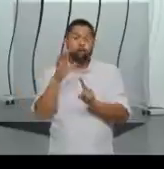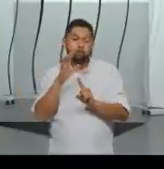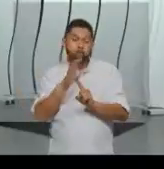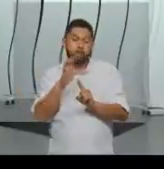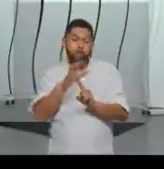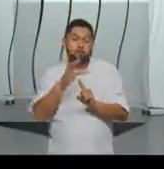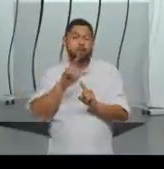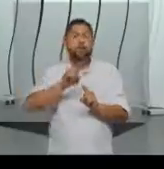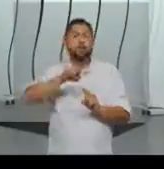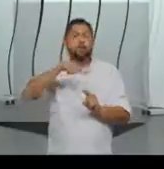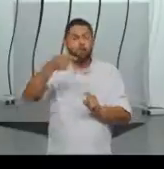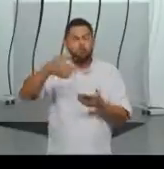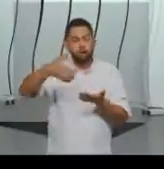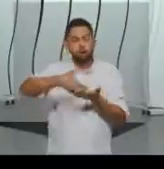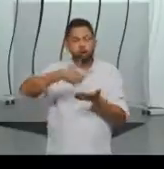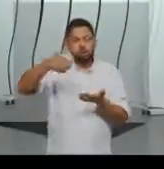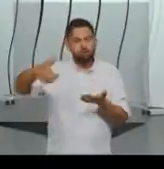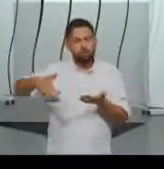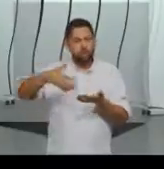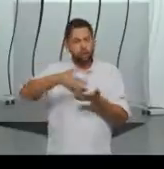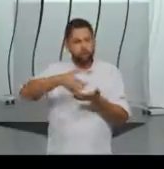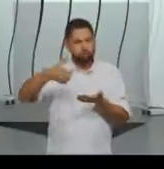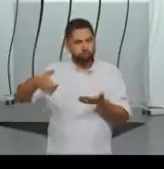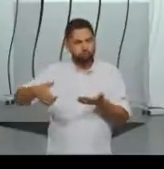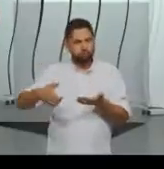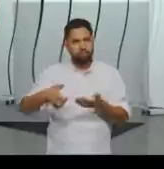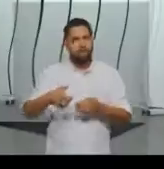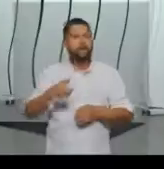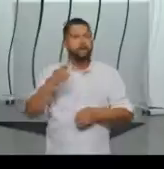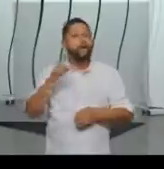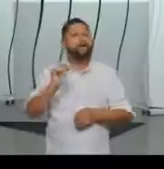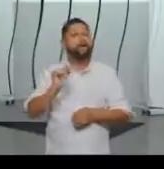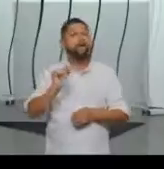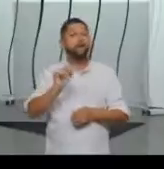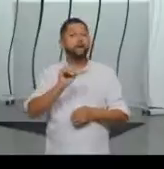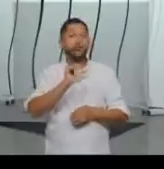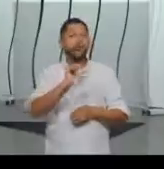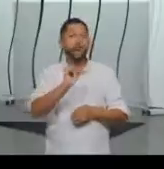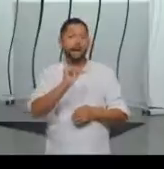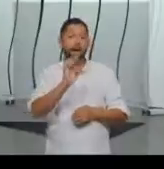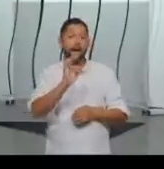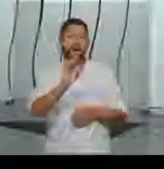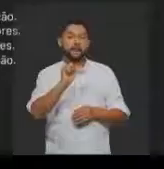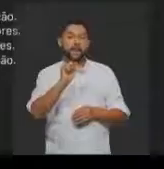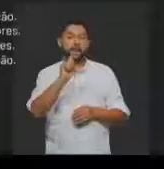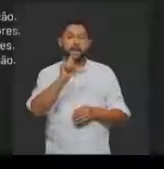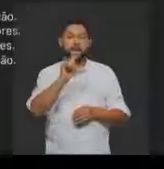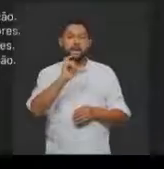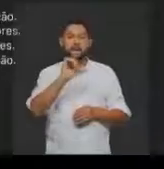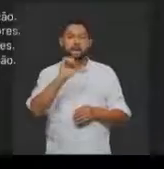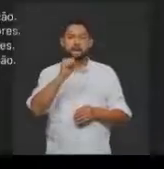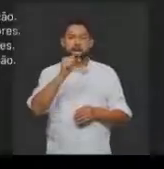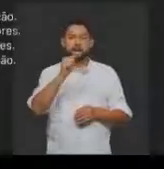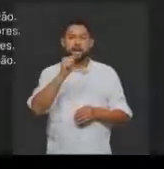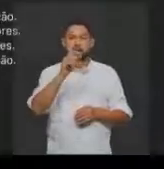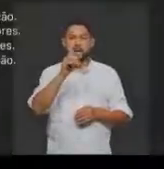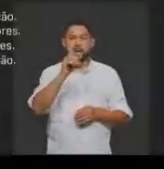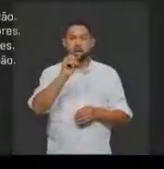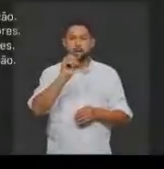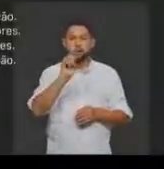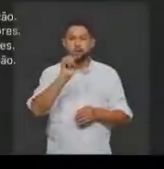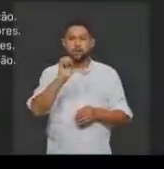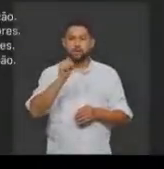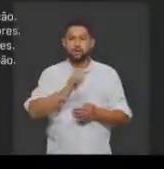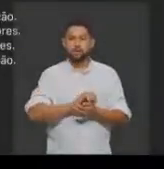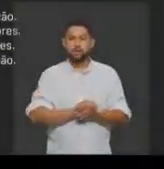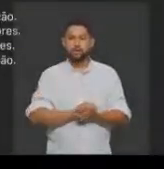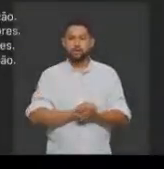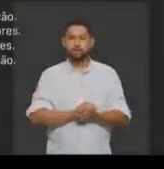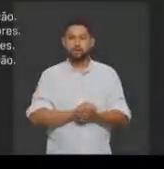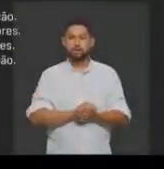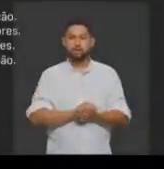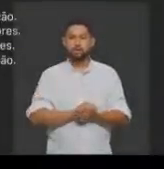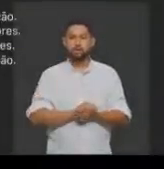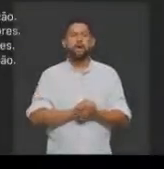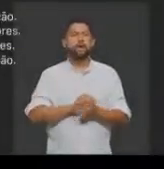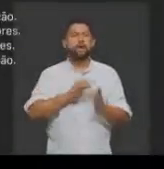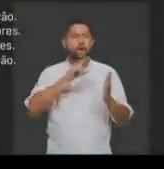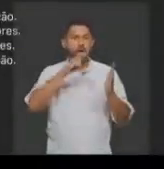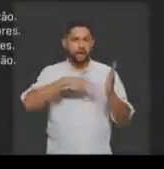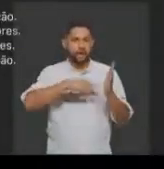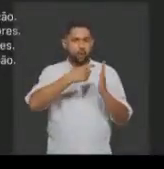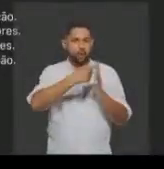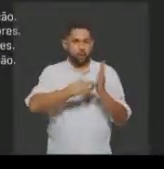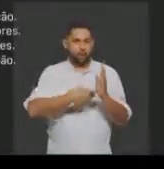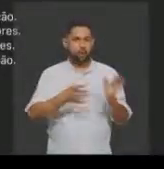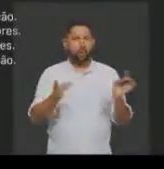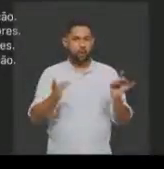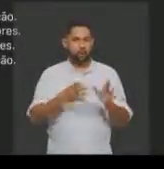Então, no caso, nós trabalhamos com a ideia de catalisadores. Com base no texto, quais são os fatores que influenciam